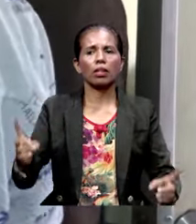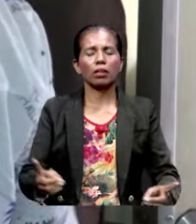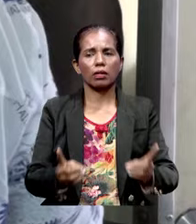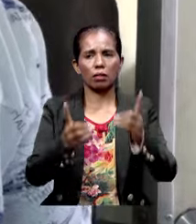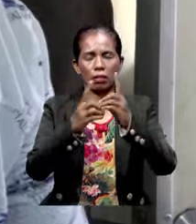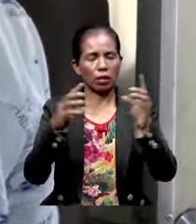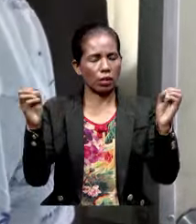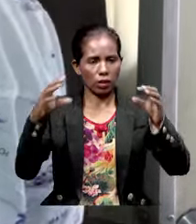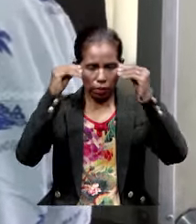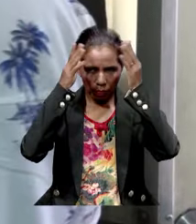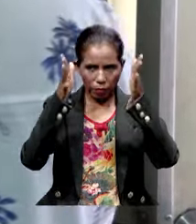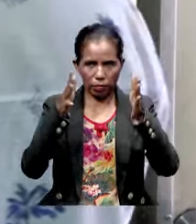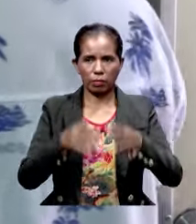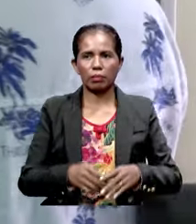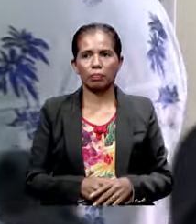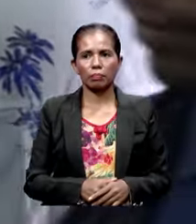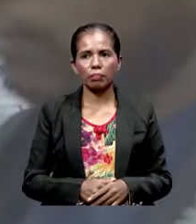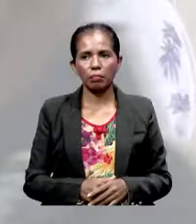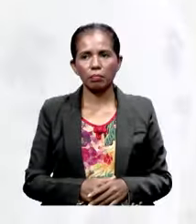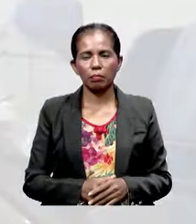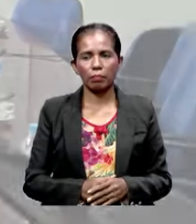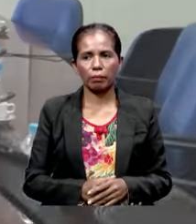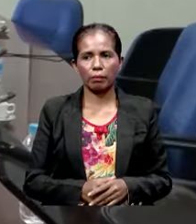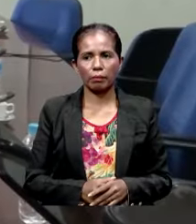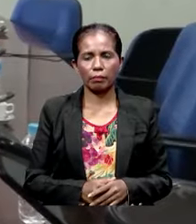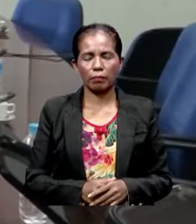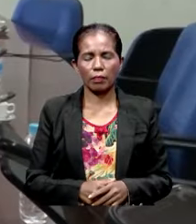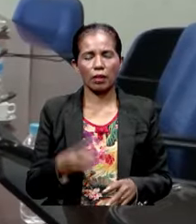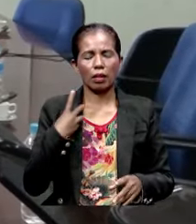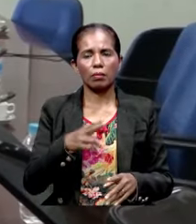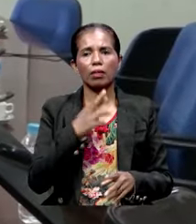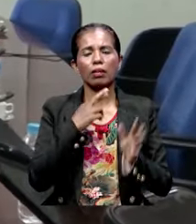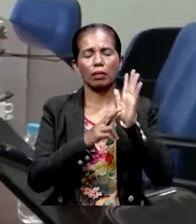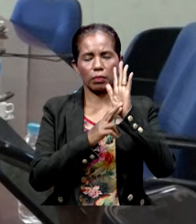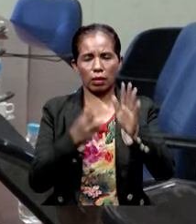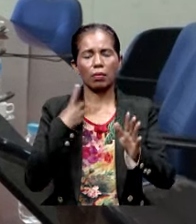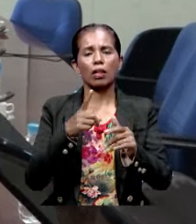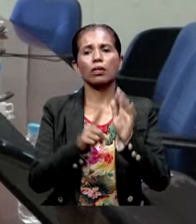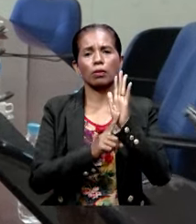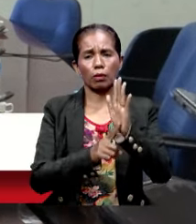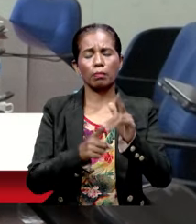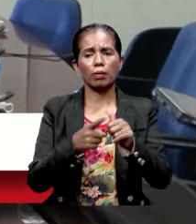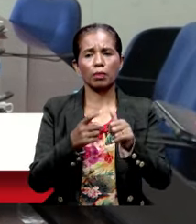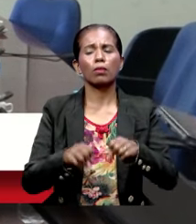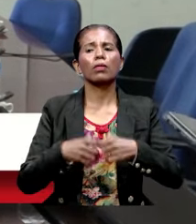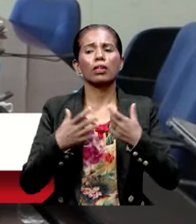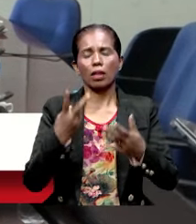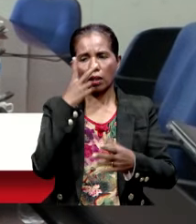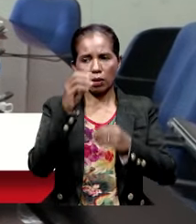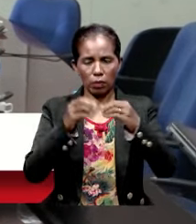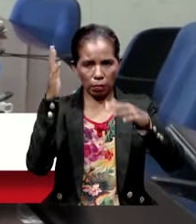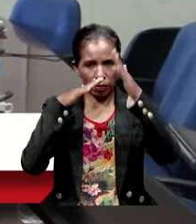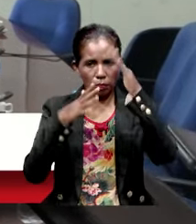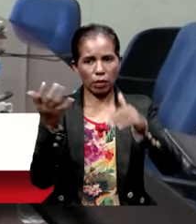menos professores. Eu não vou recomendar a minha toca, que primeiro, mas para tu resolver o problema.